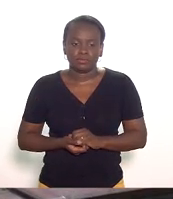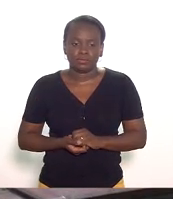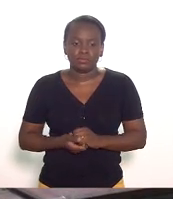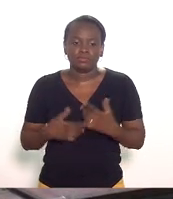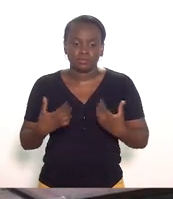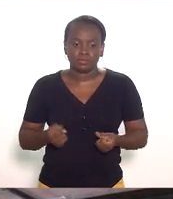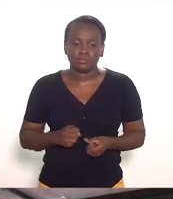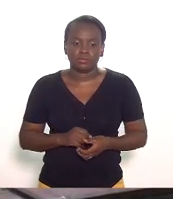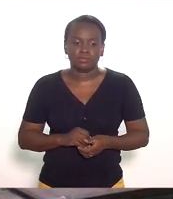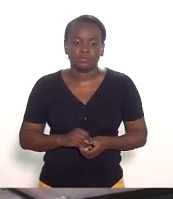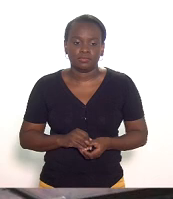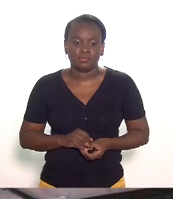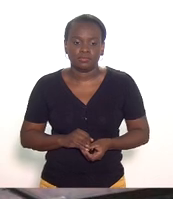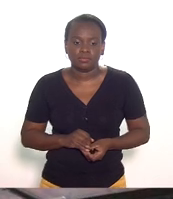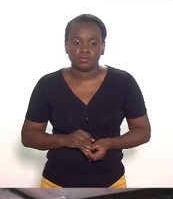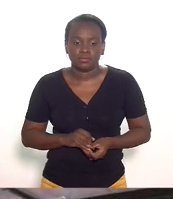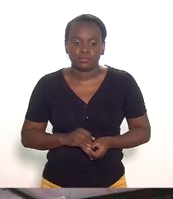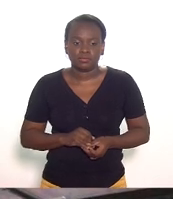Favorável,